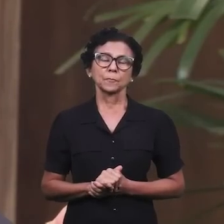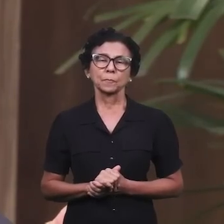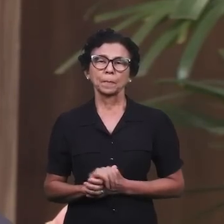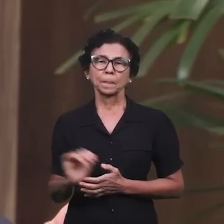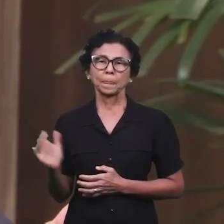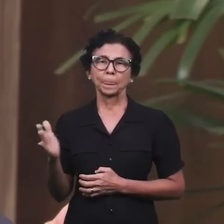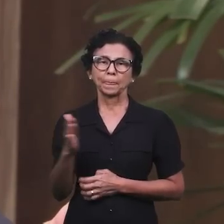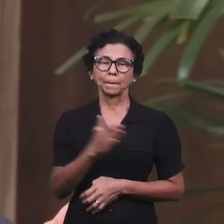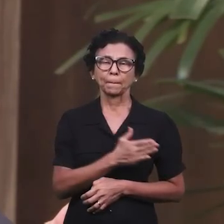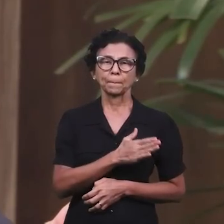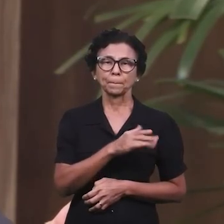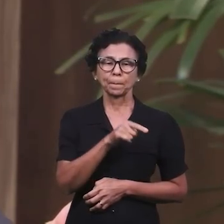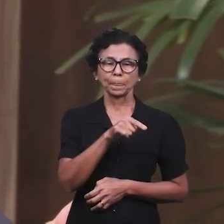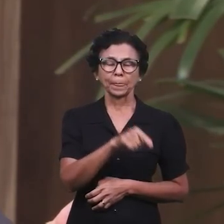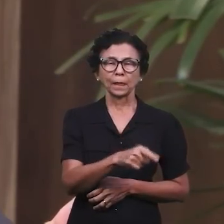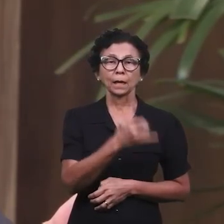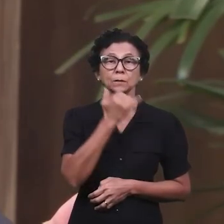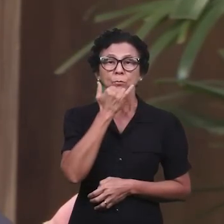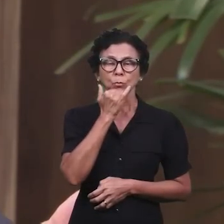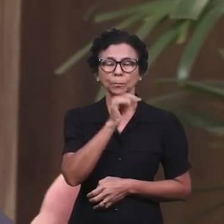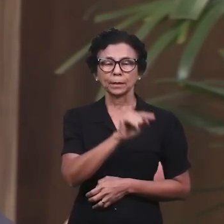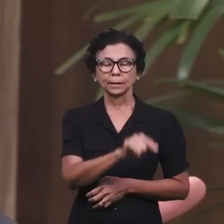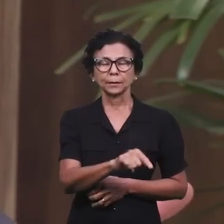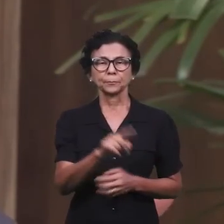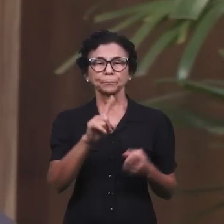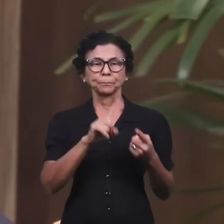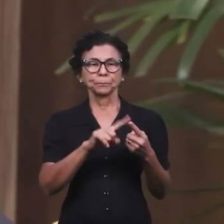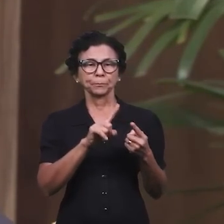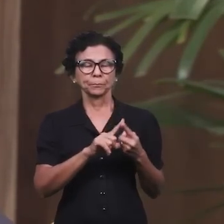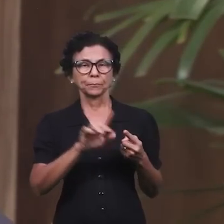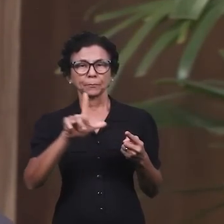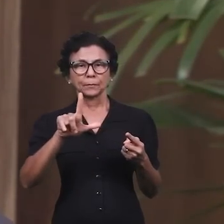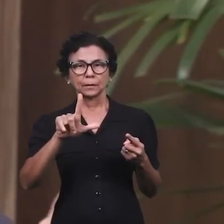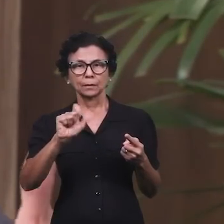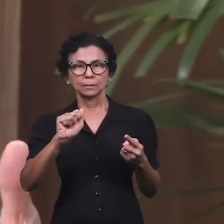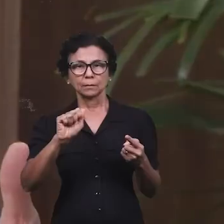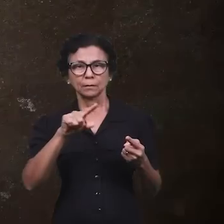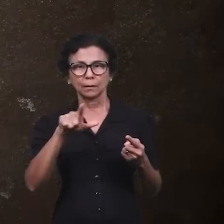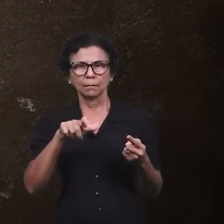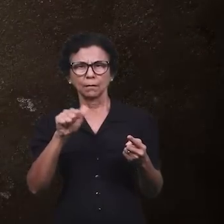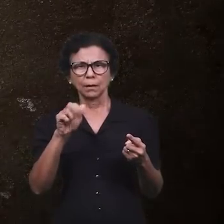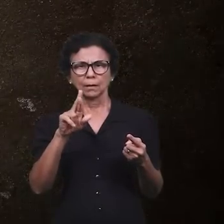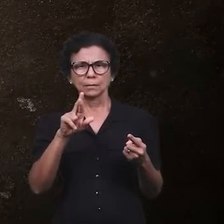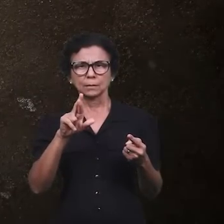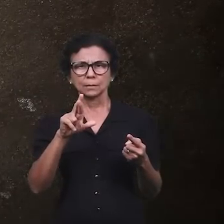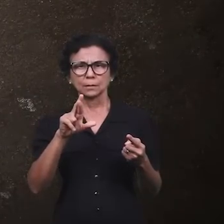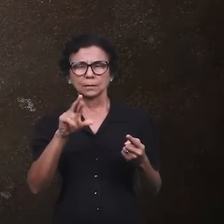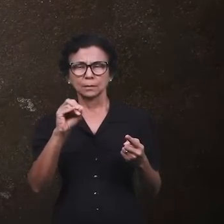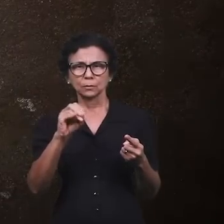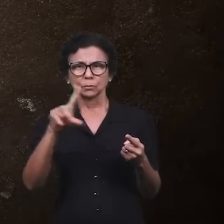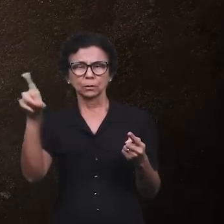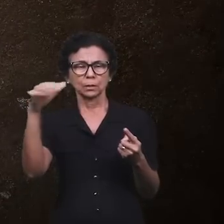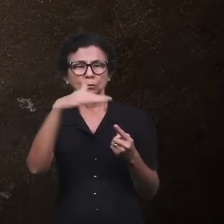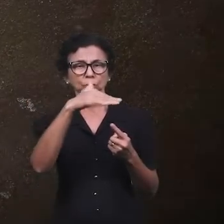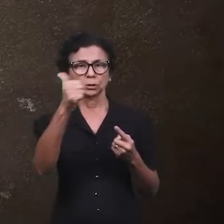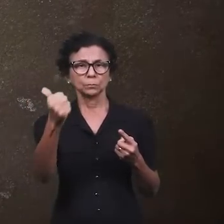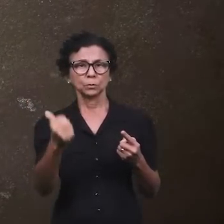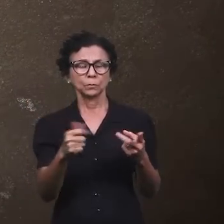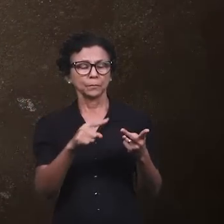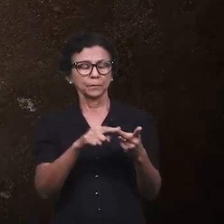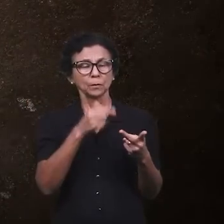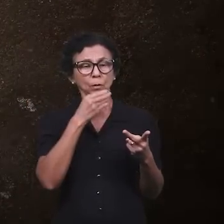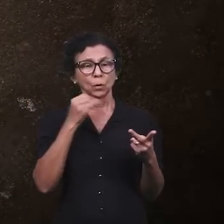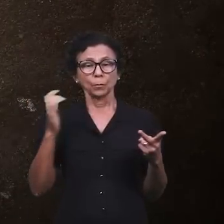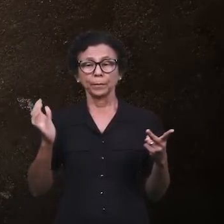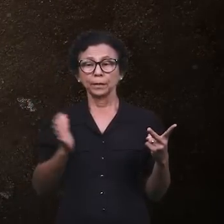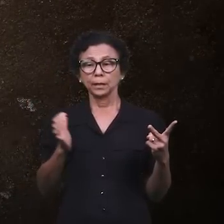local do sofrimento, e a preocupação dele foi para que mandasse anunciar aos seus que haviam ficado, para